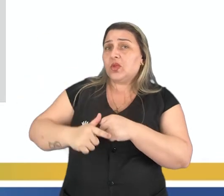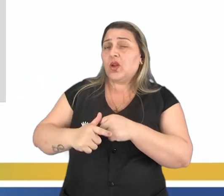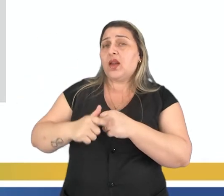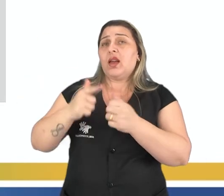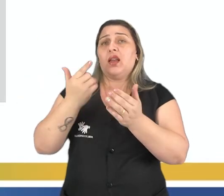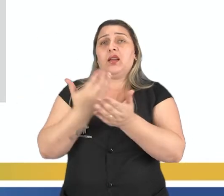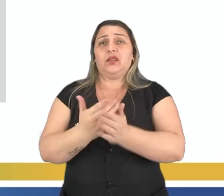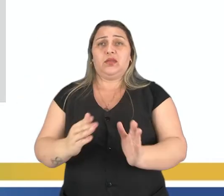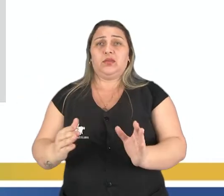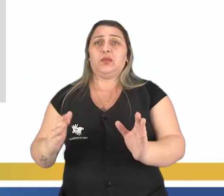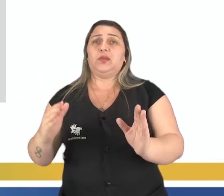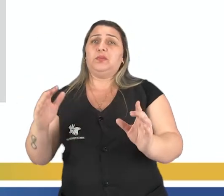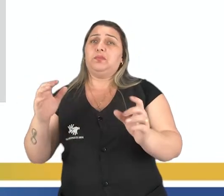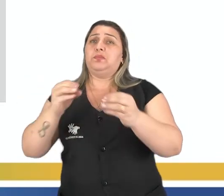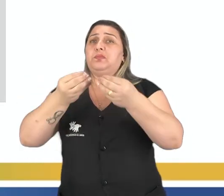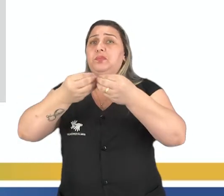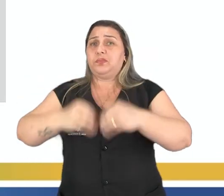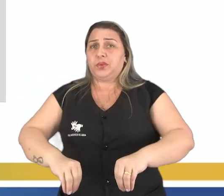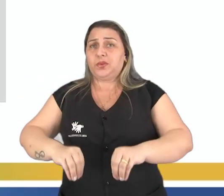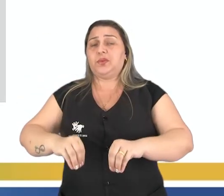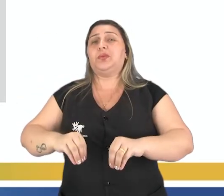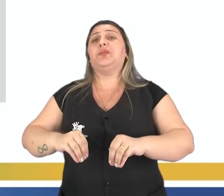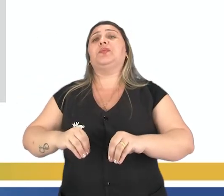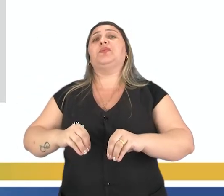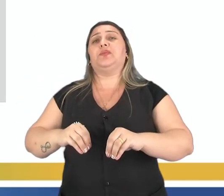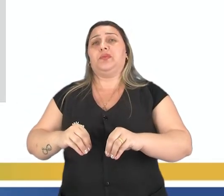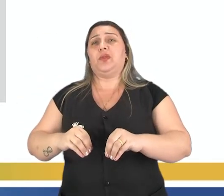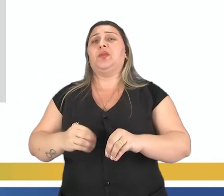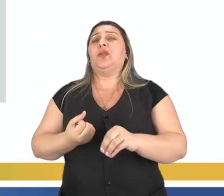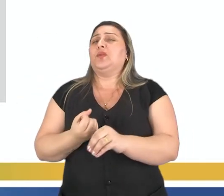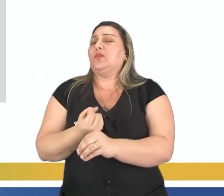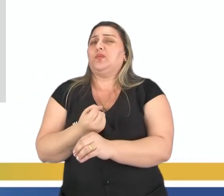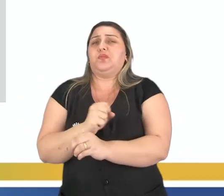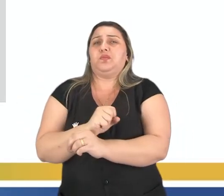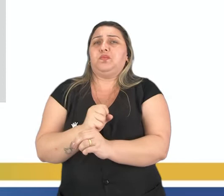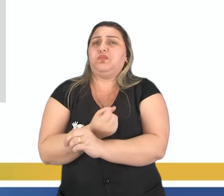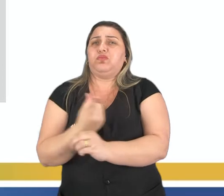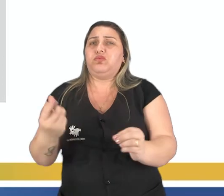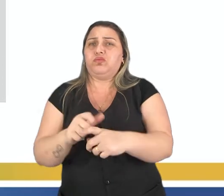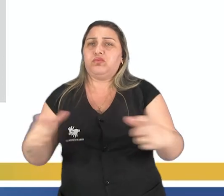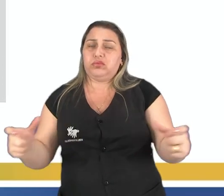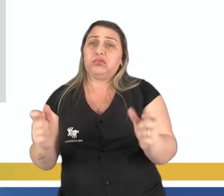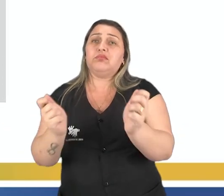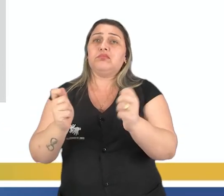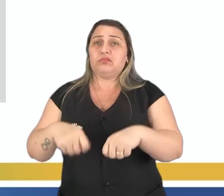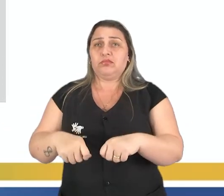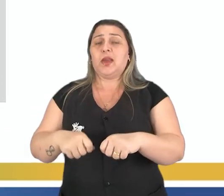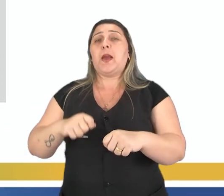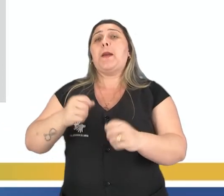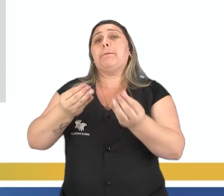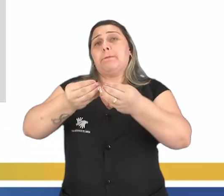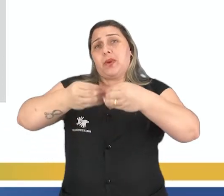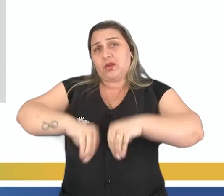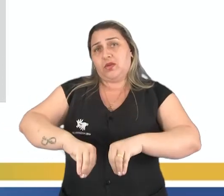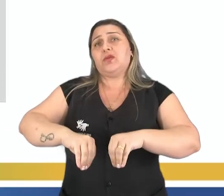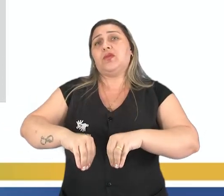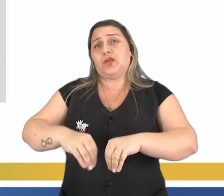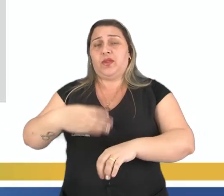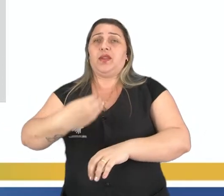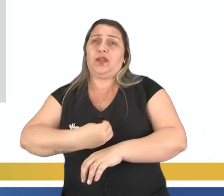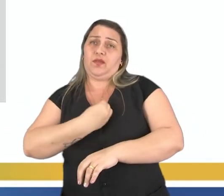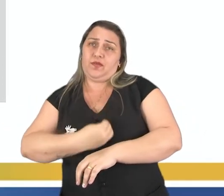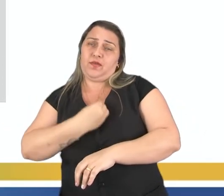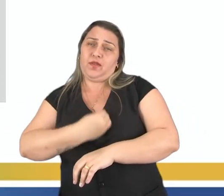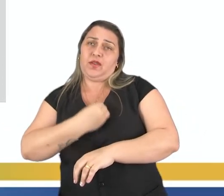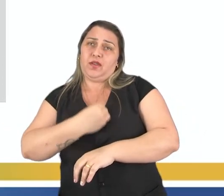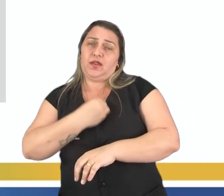acabar atingindo a superfície terrestre em grandes quantidades e isso, de certo modo, inibiria qualquer forma de vida,